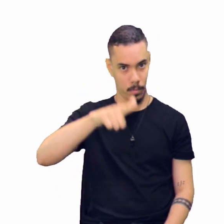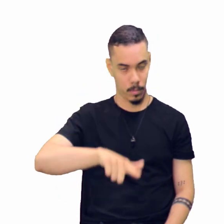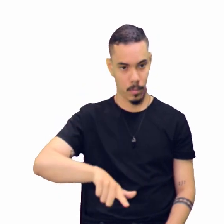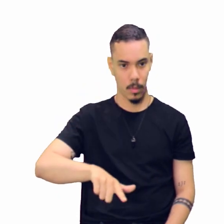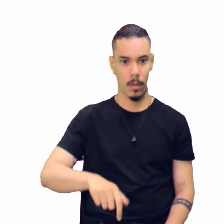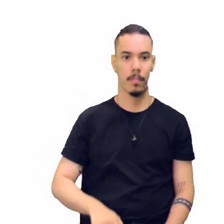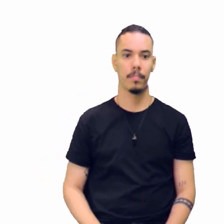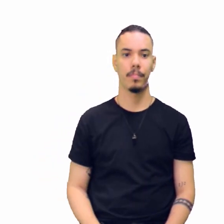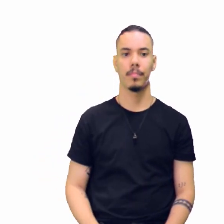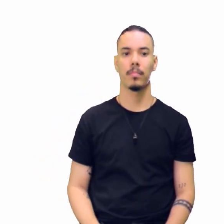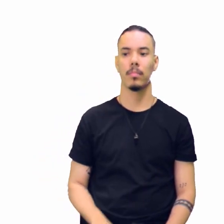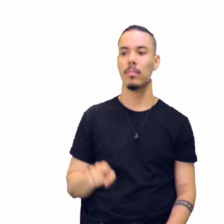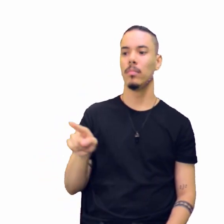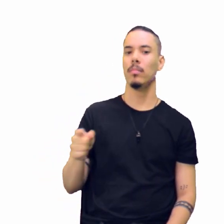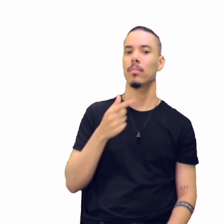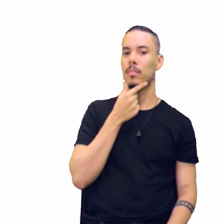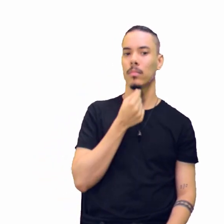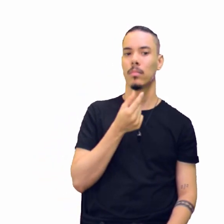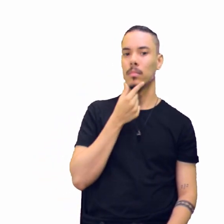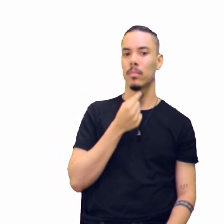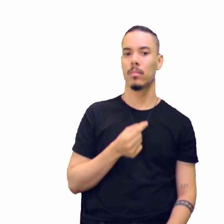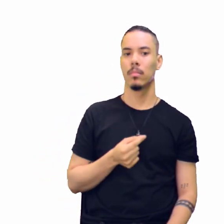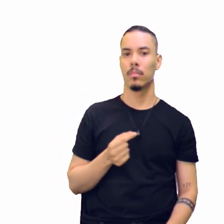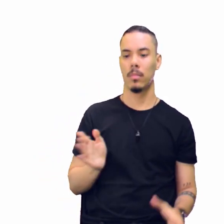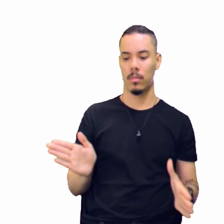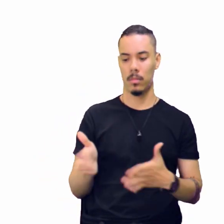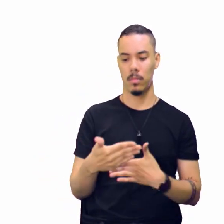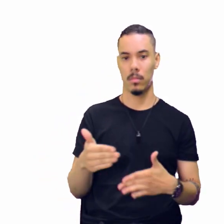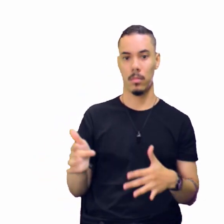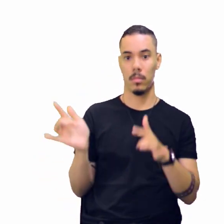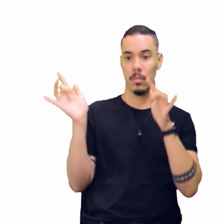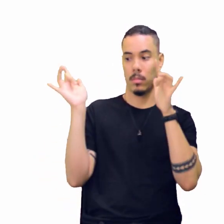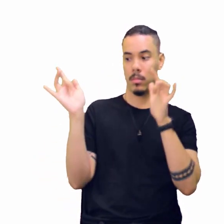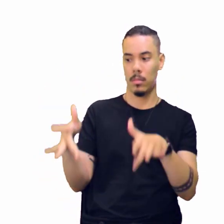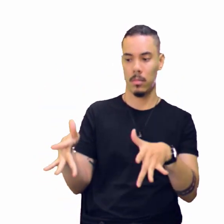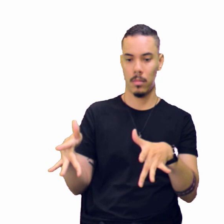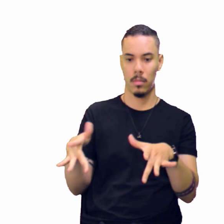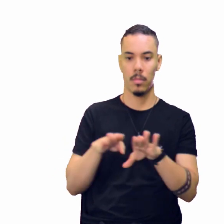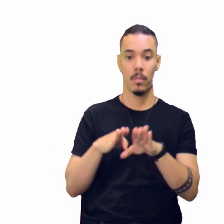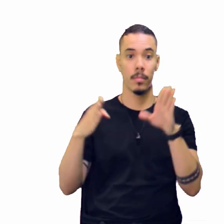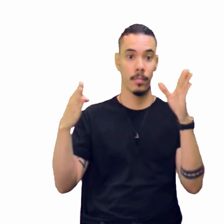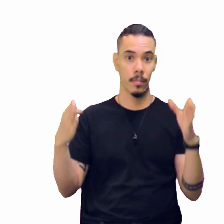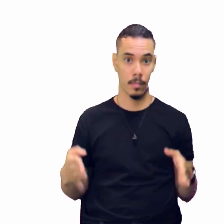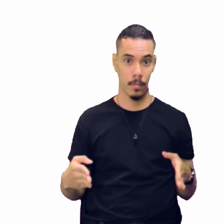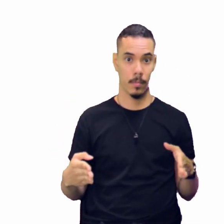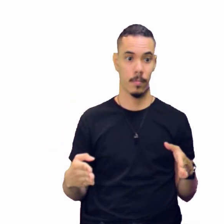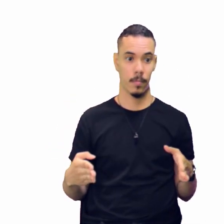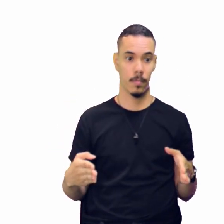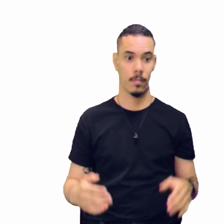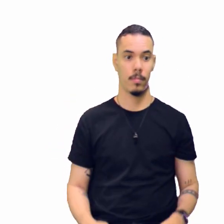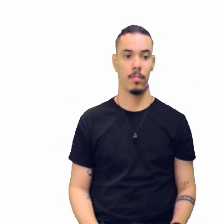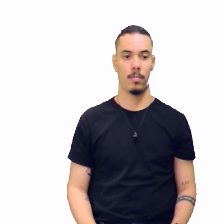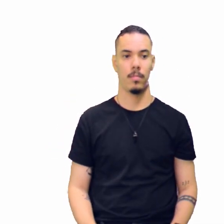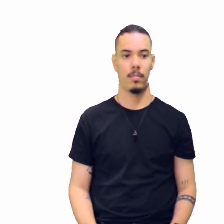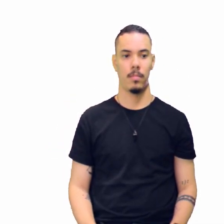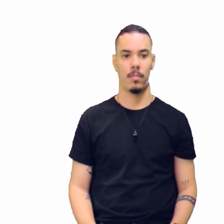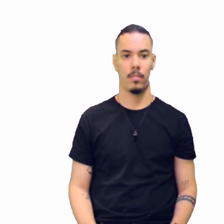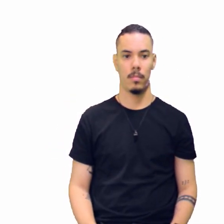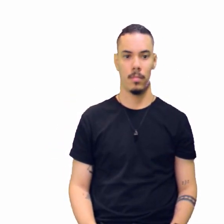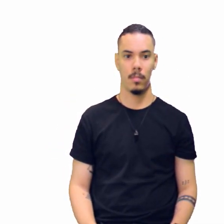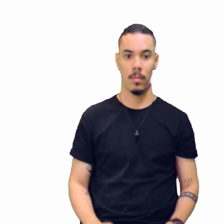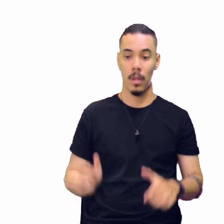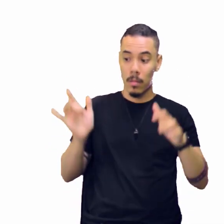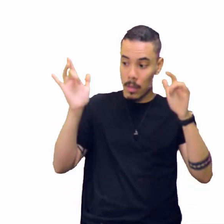expressão. Ó. O homem largou a caixa em cima da mesa. Quando eu falo